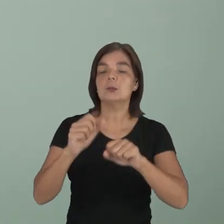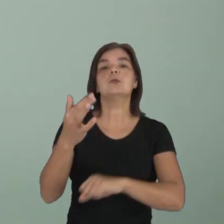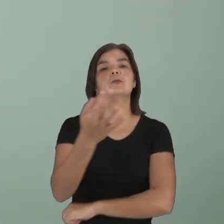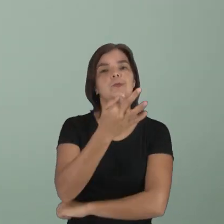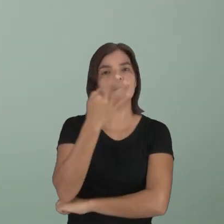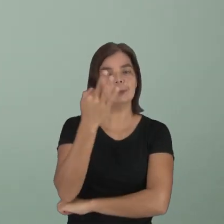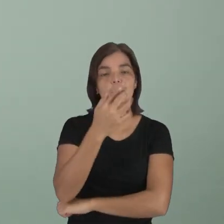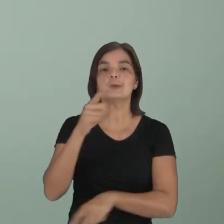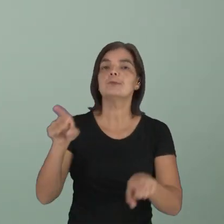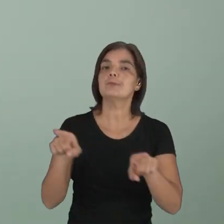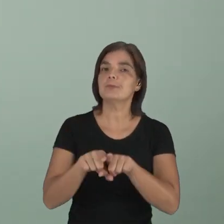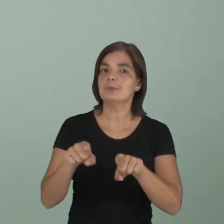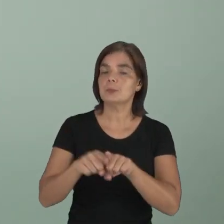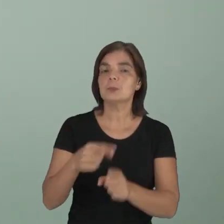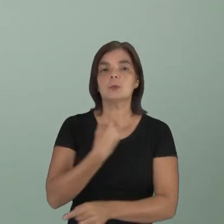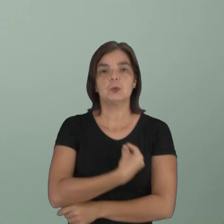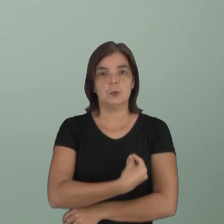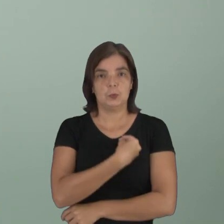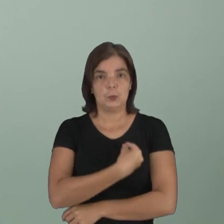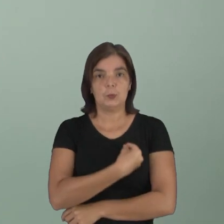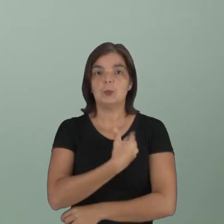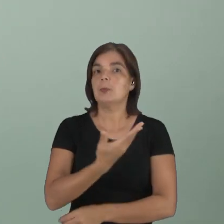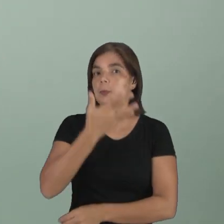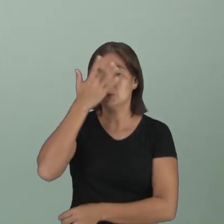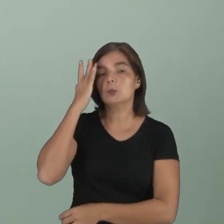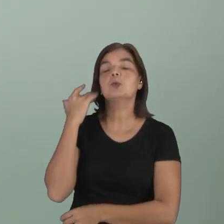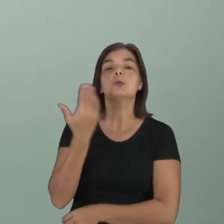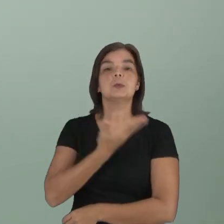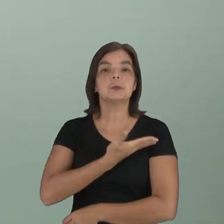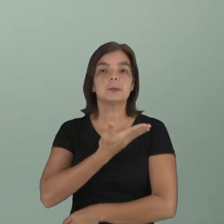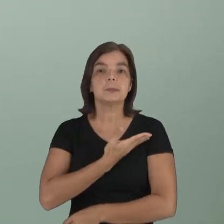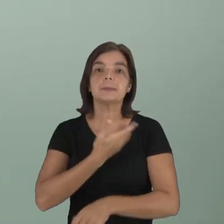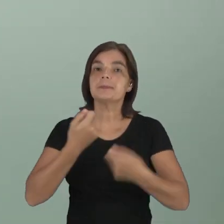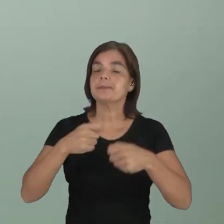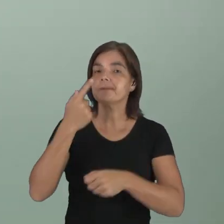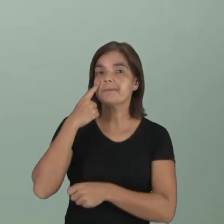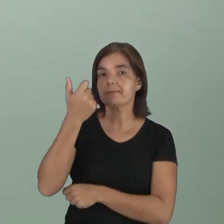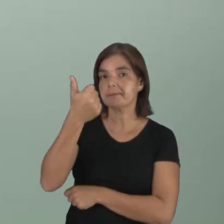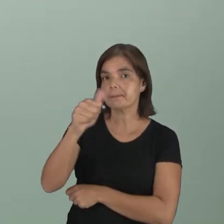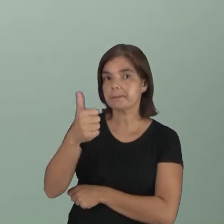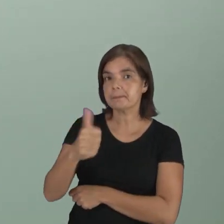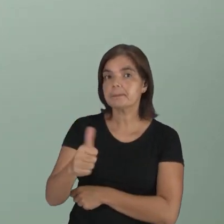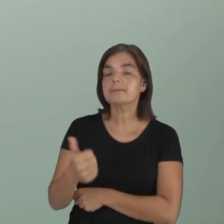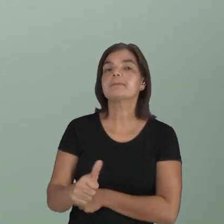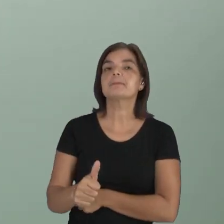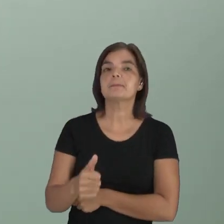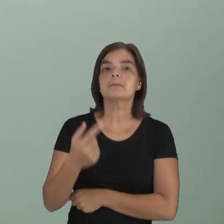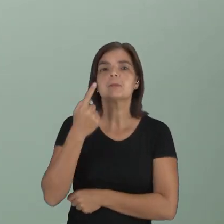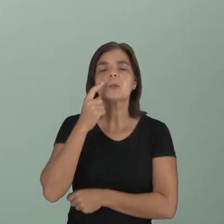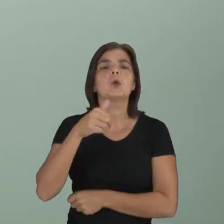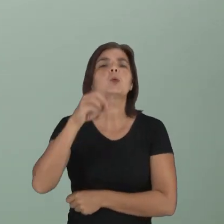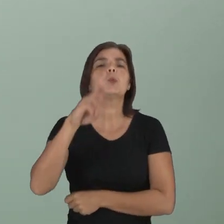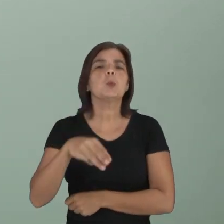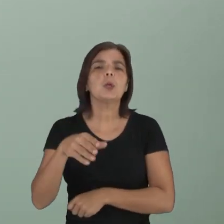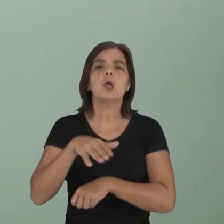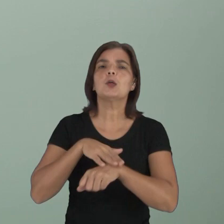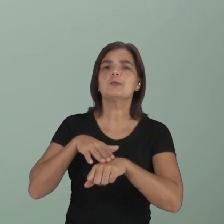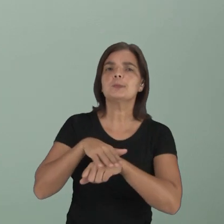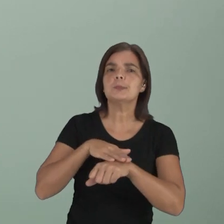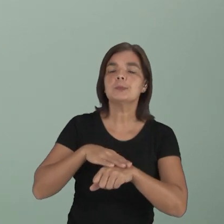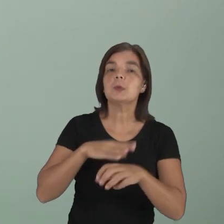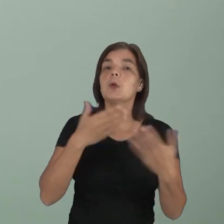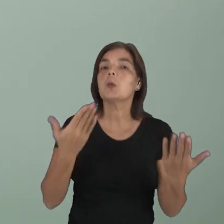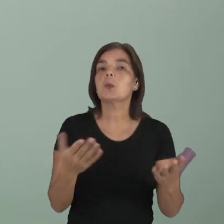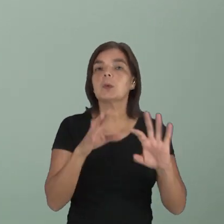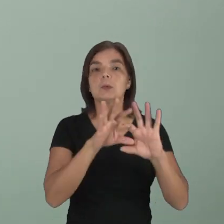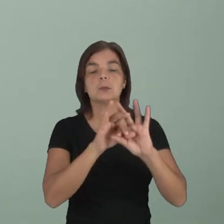formal, mesmo que eu esteja com minha amiga. Então é por isso que você precisa analisar esses aspectos. Com quem eu estou falando? Em